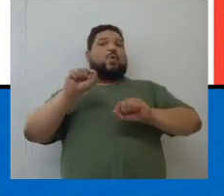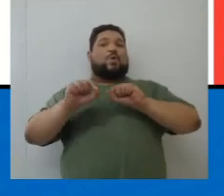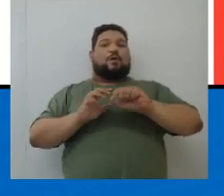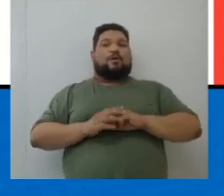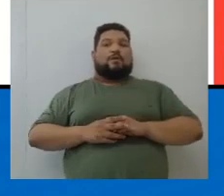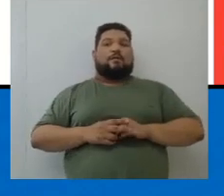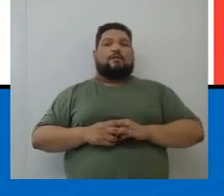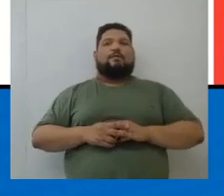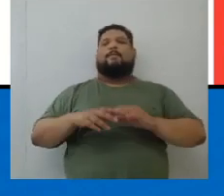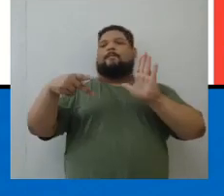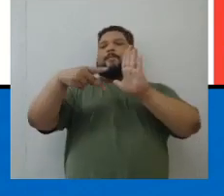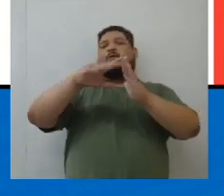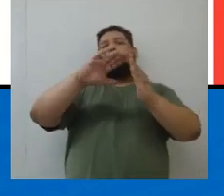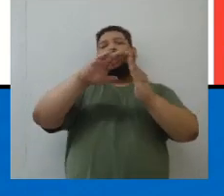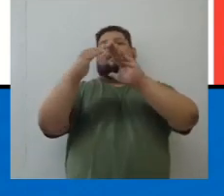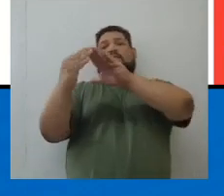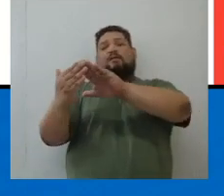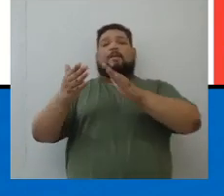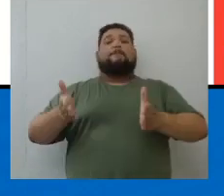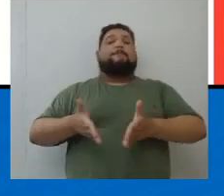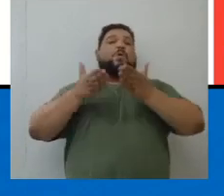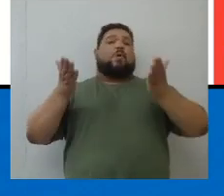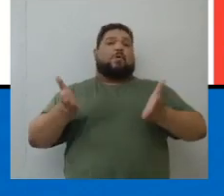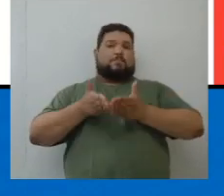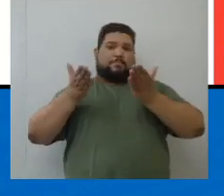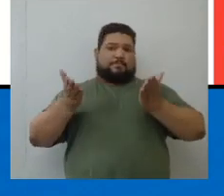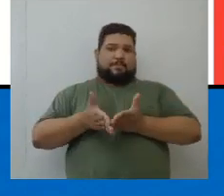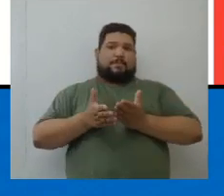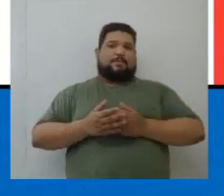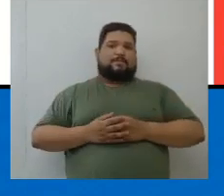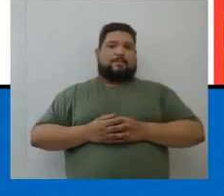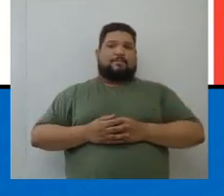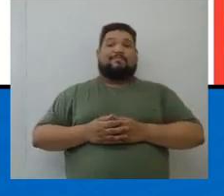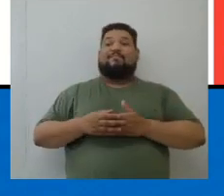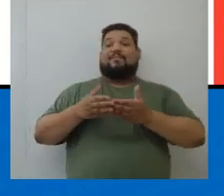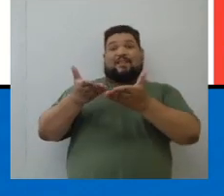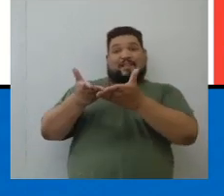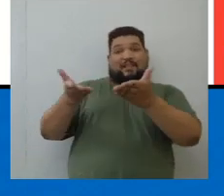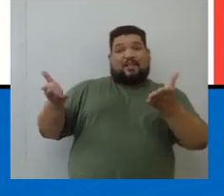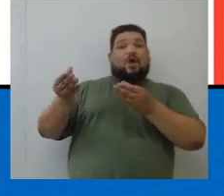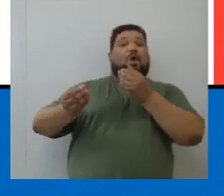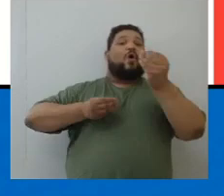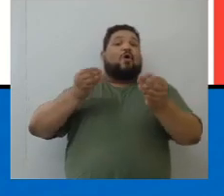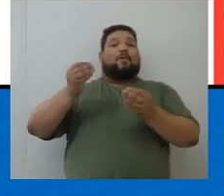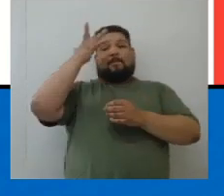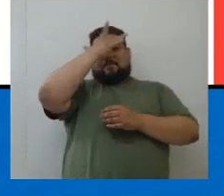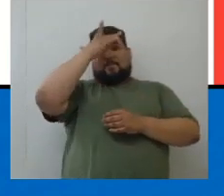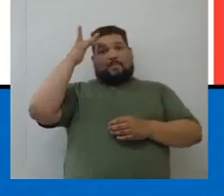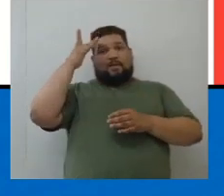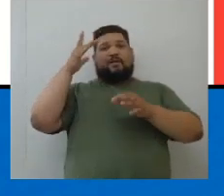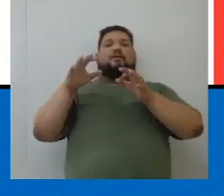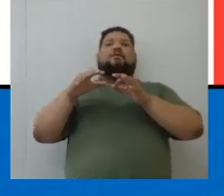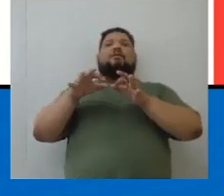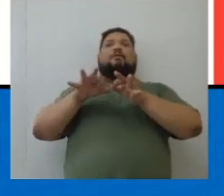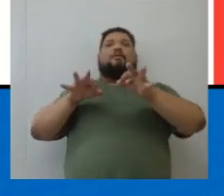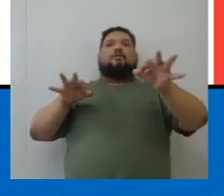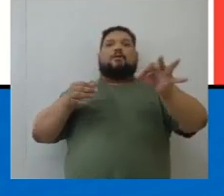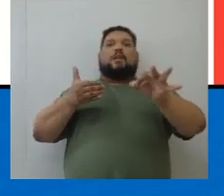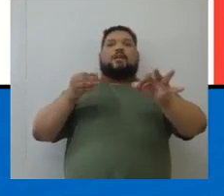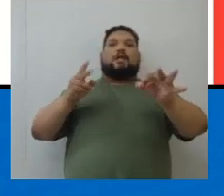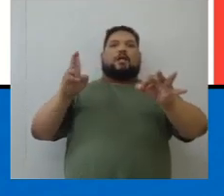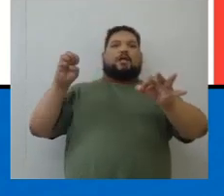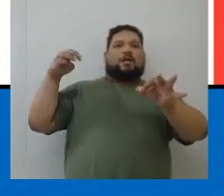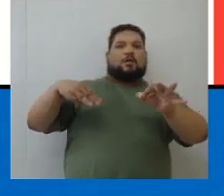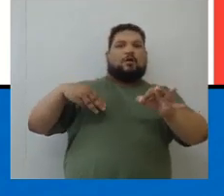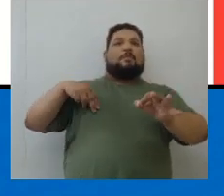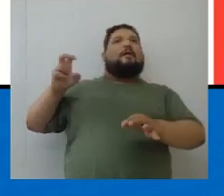dotada para a população carente, né? Onde muitas vezes o indivíduo mora a 10 quilômetros da praia, mas ele nunca pisou